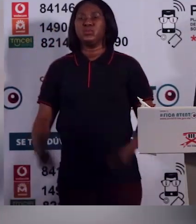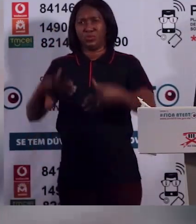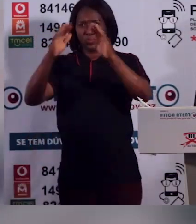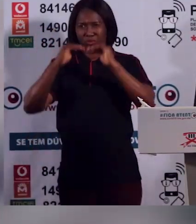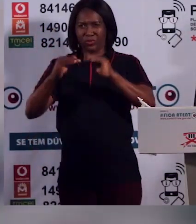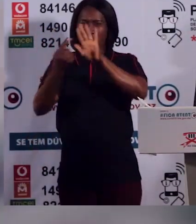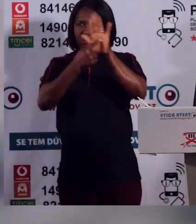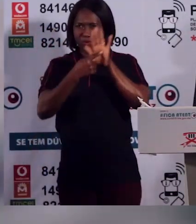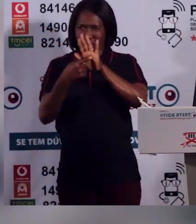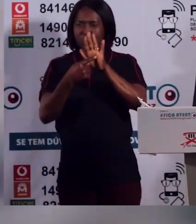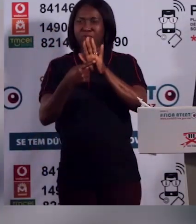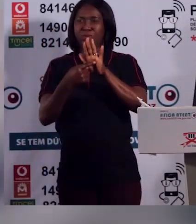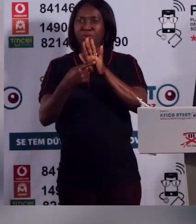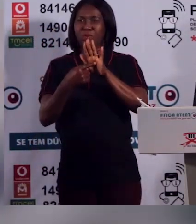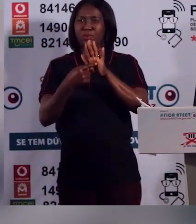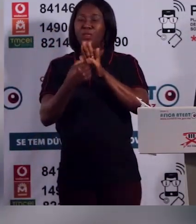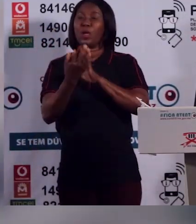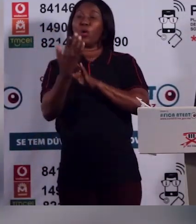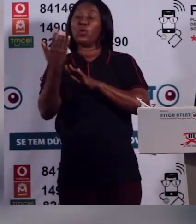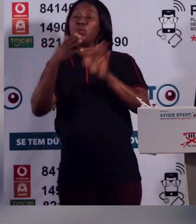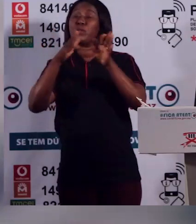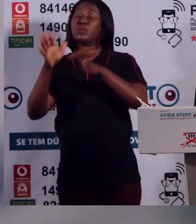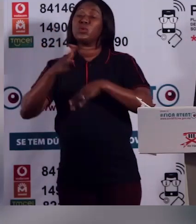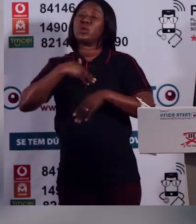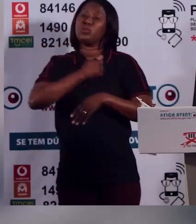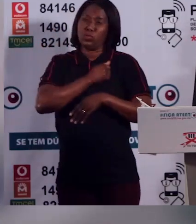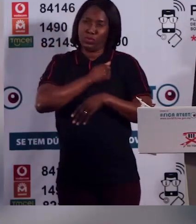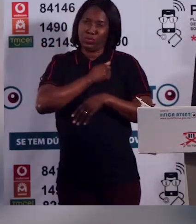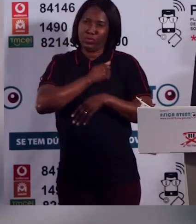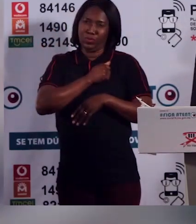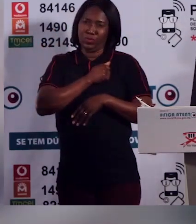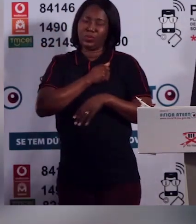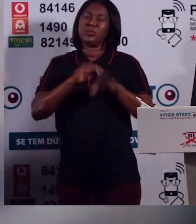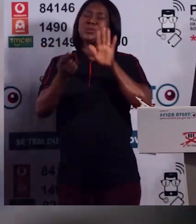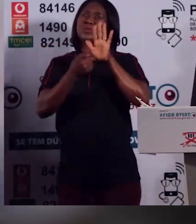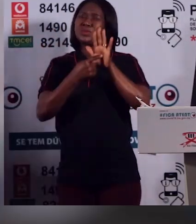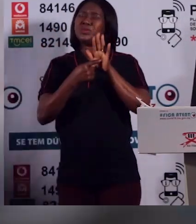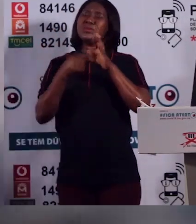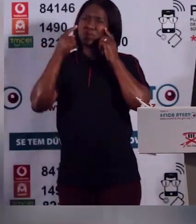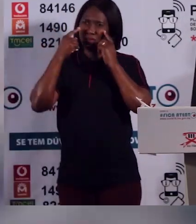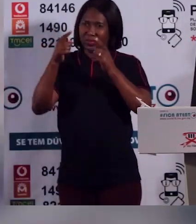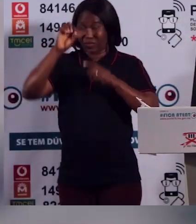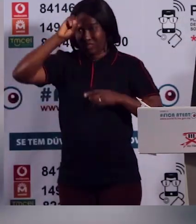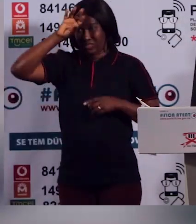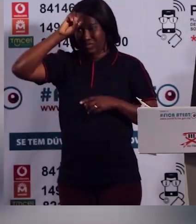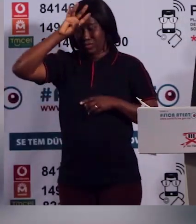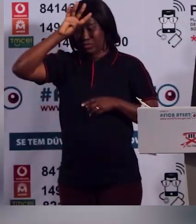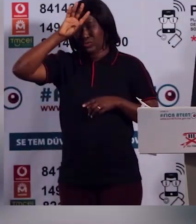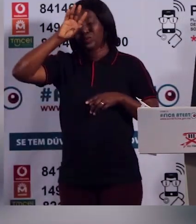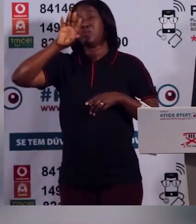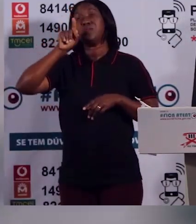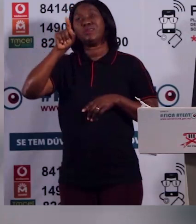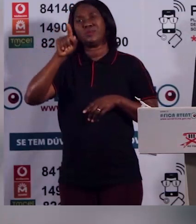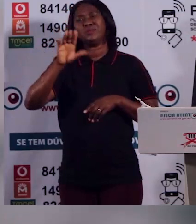mostra o número de óbitos por milhão de habitantes, e aqui também vemos que a África do Sul é o país